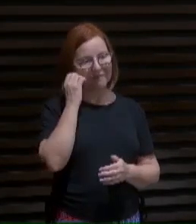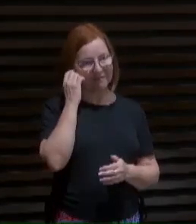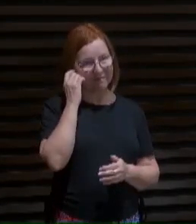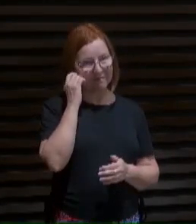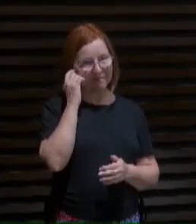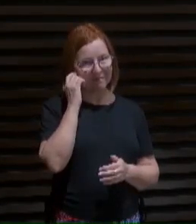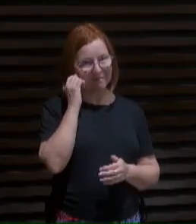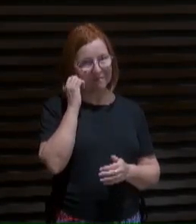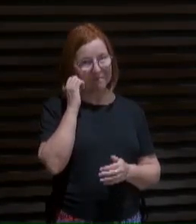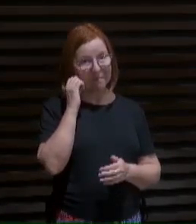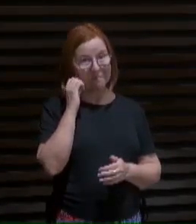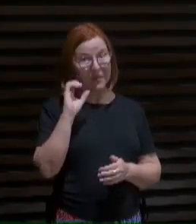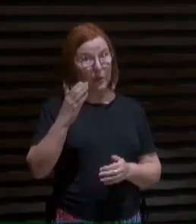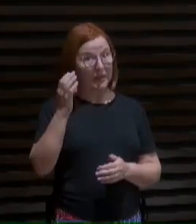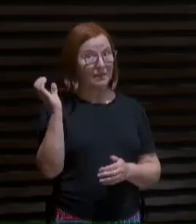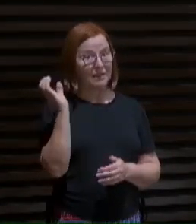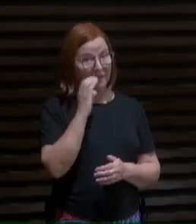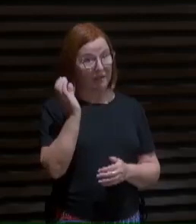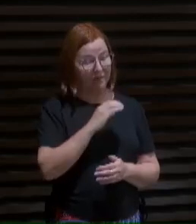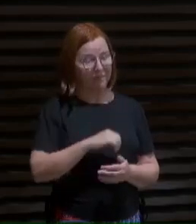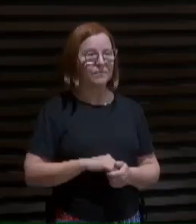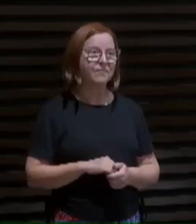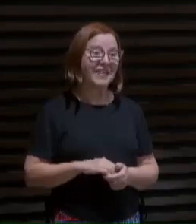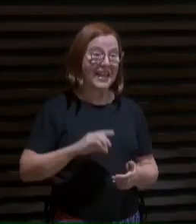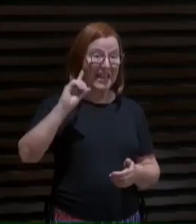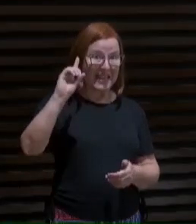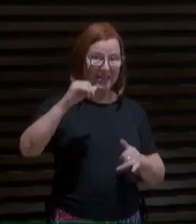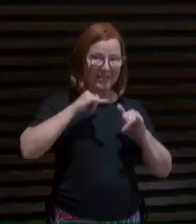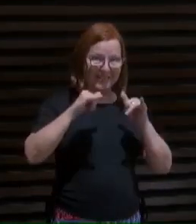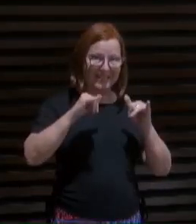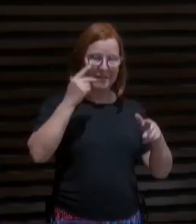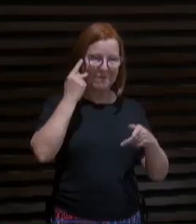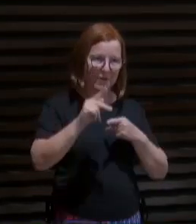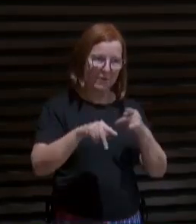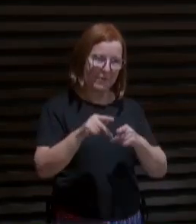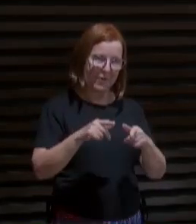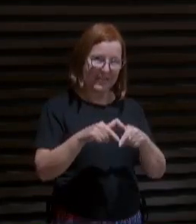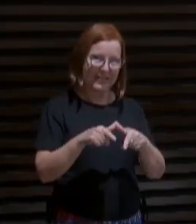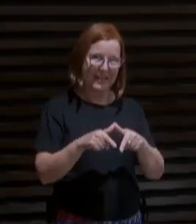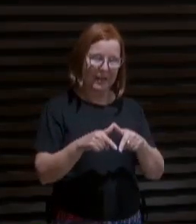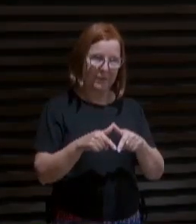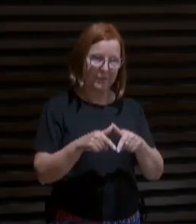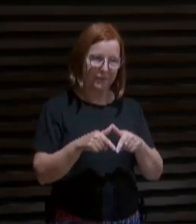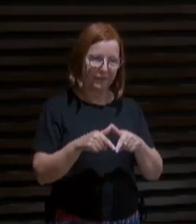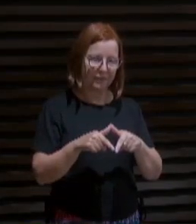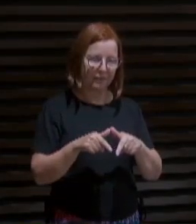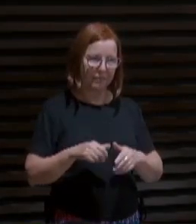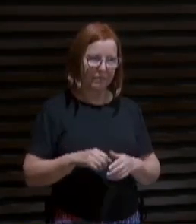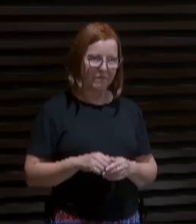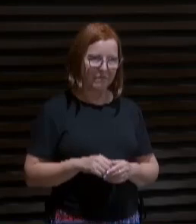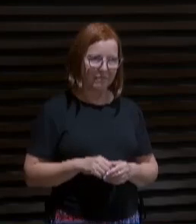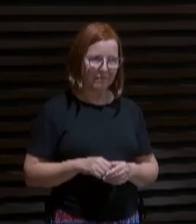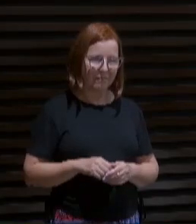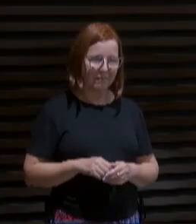Muito bem adiantados. E Deus disse para o povo de Israel que...